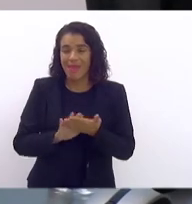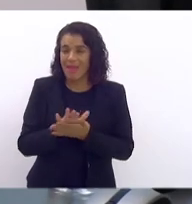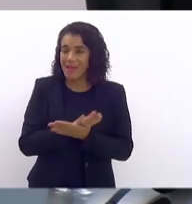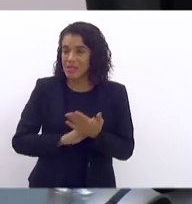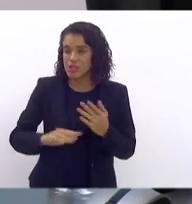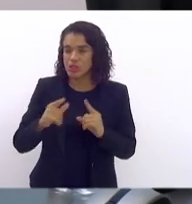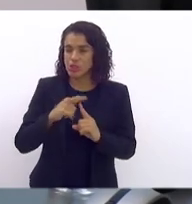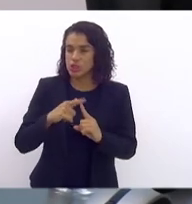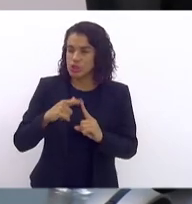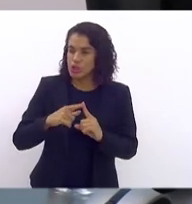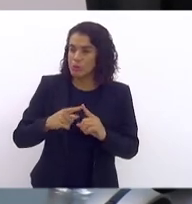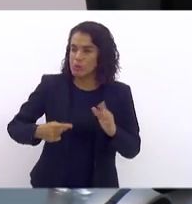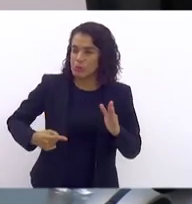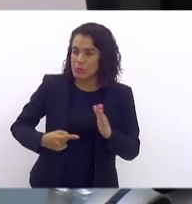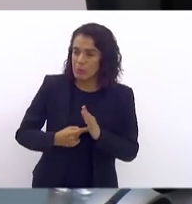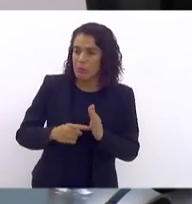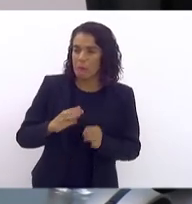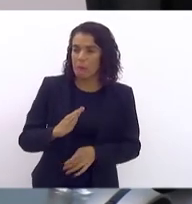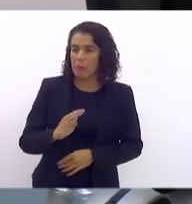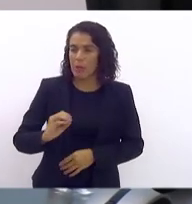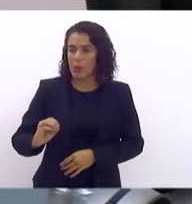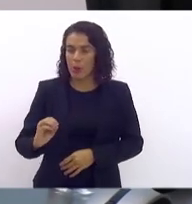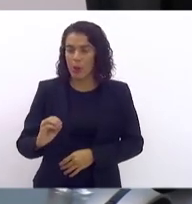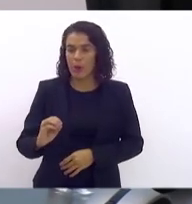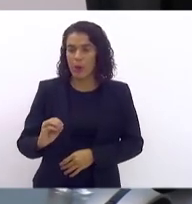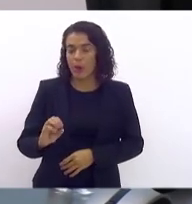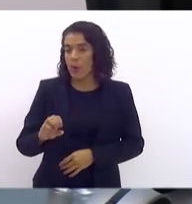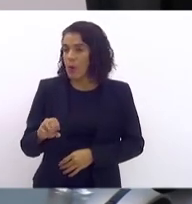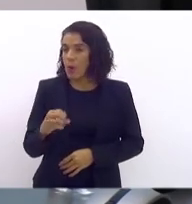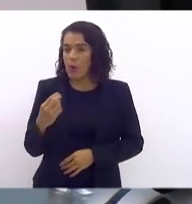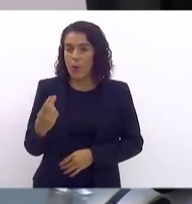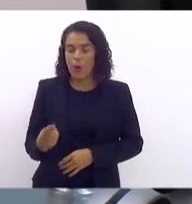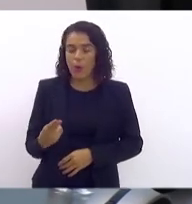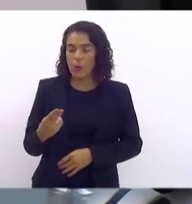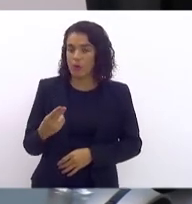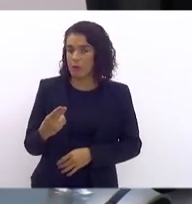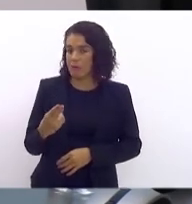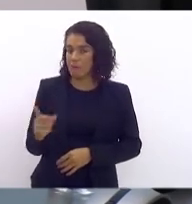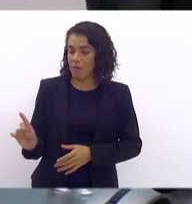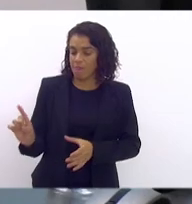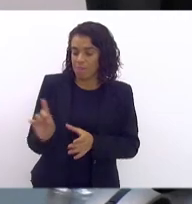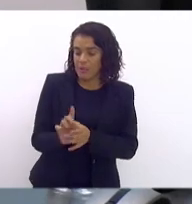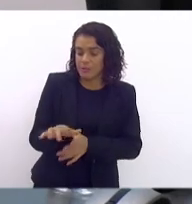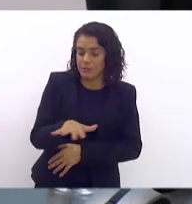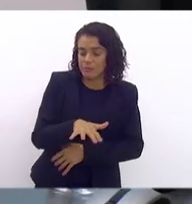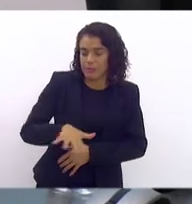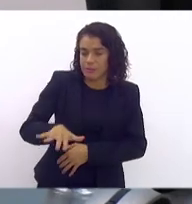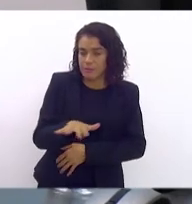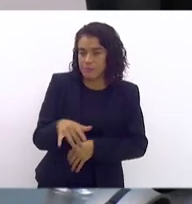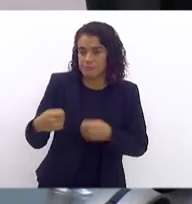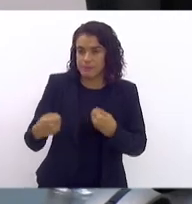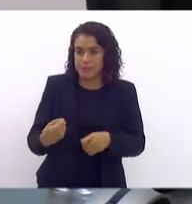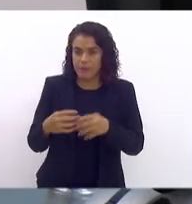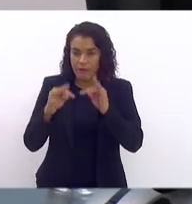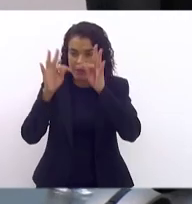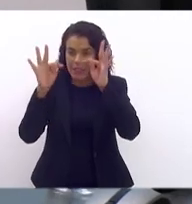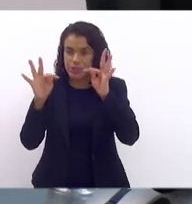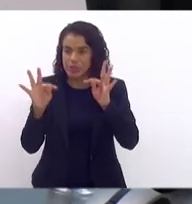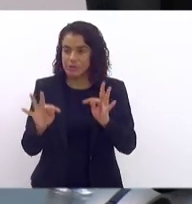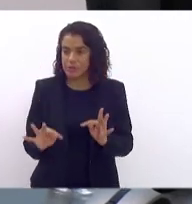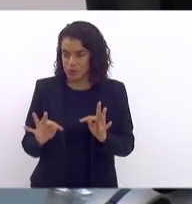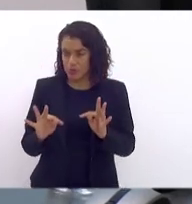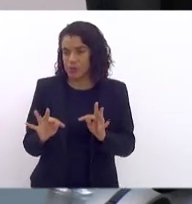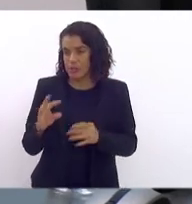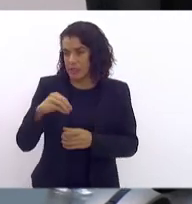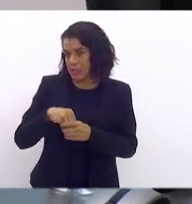de boletim de ocorrência ou que foi colocaram numa situação em que tivesse que dar algum testemunho seja dentro